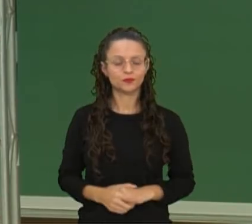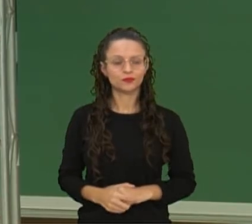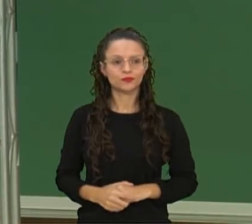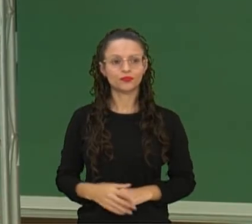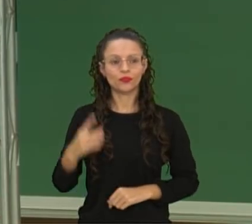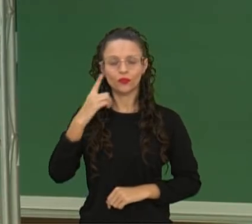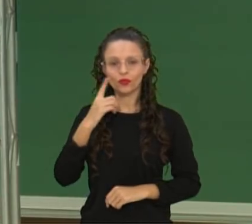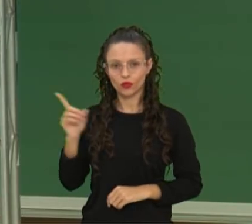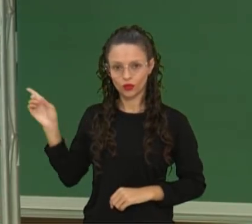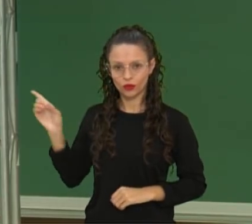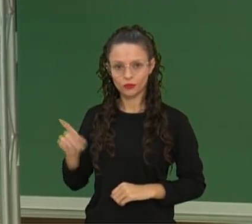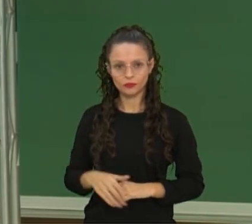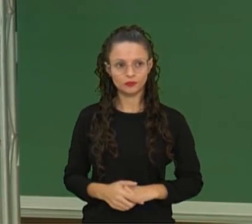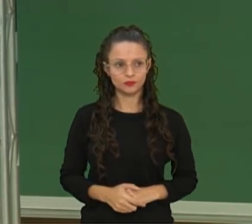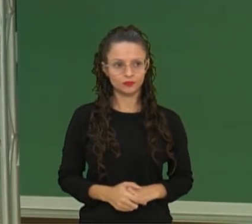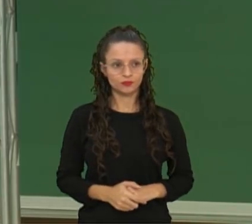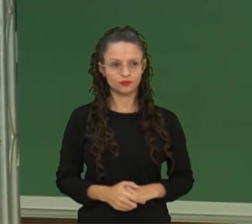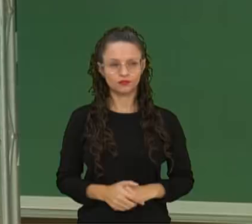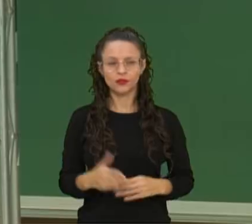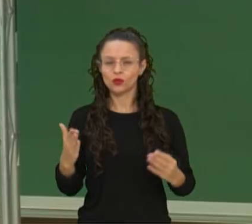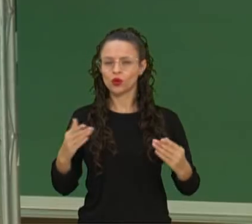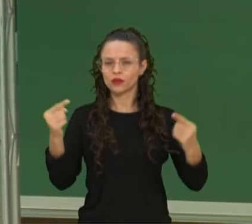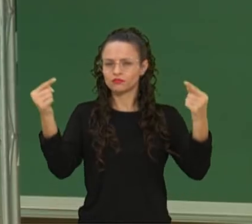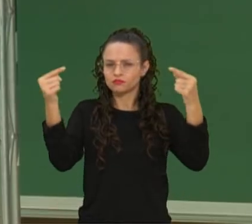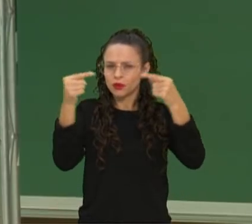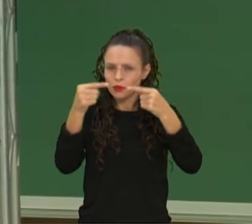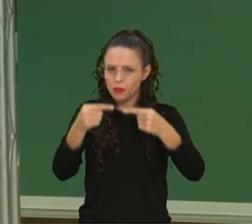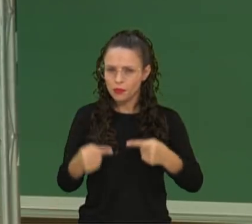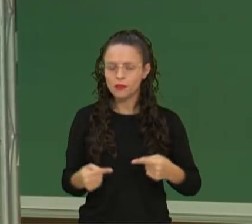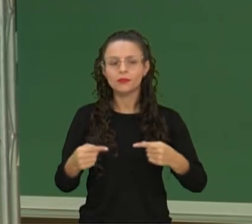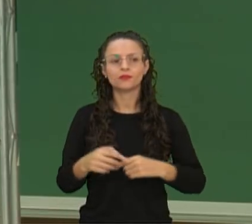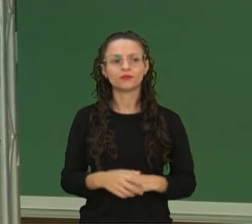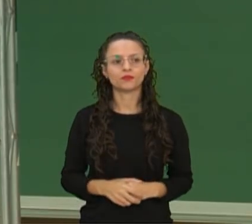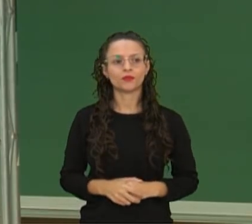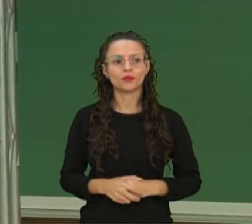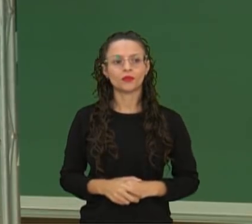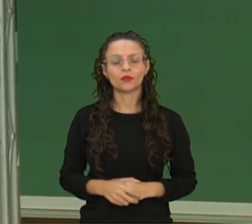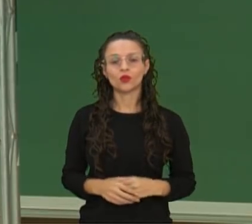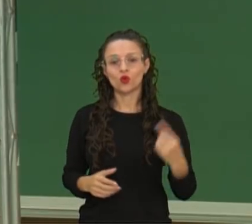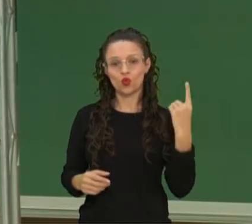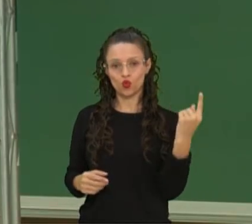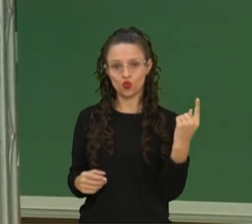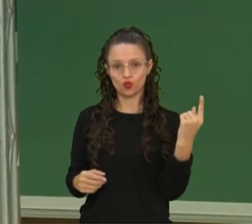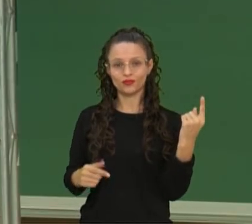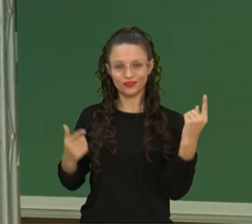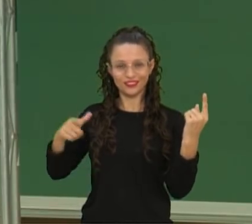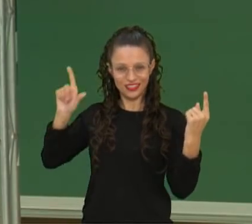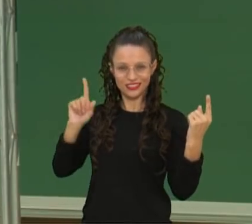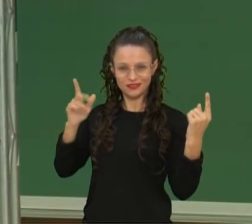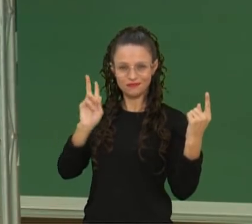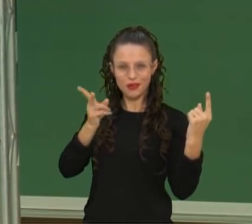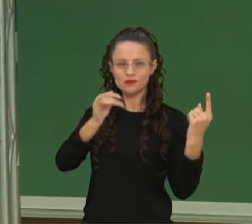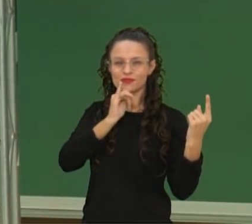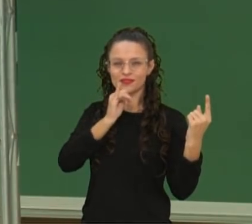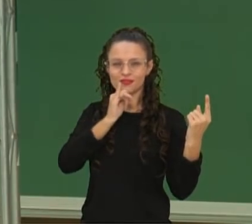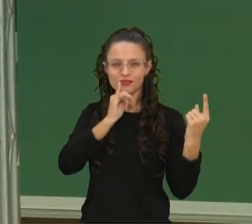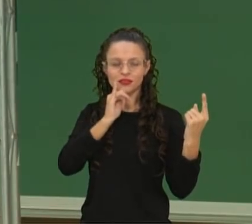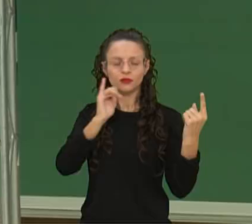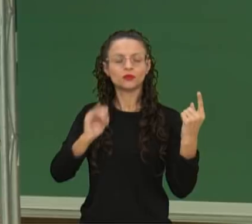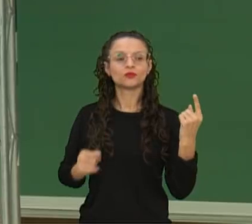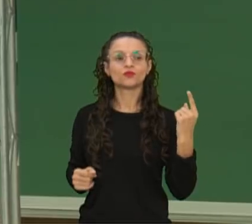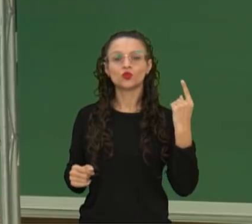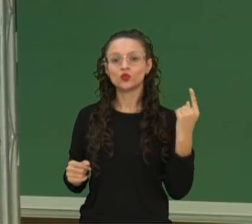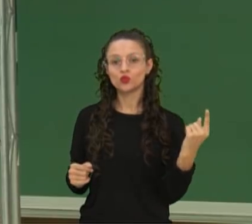Olha só, vamos fazer uma associação em pares ordenados, então. Para um livro, voltando lá naquele exemplo, primeiro exemplo da aula de